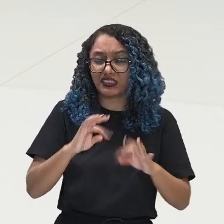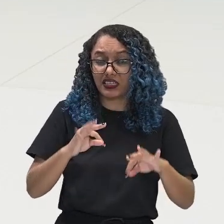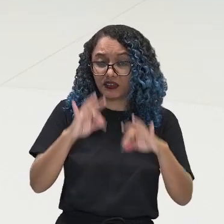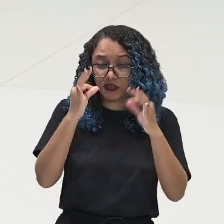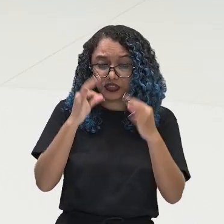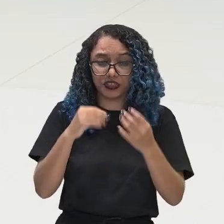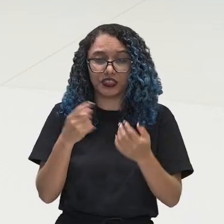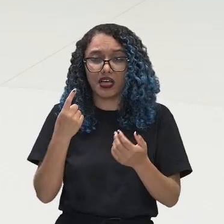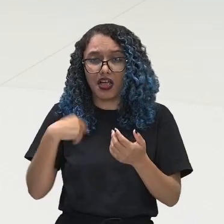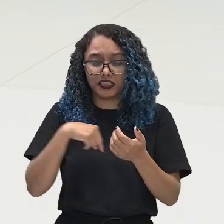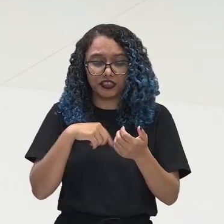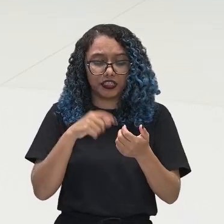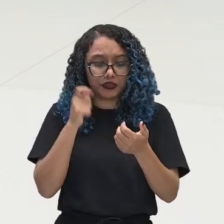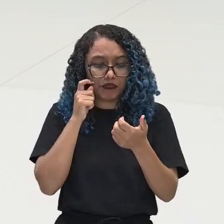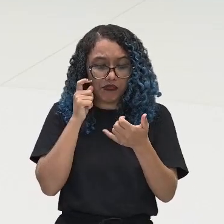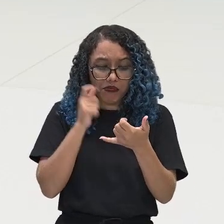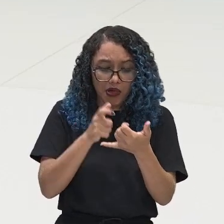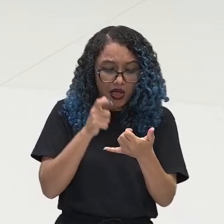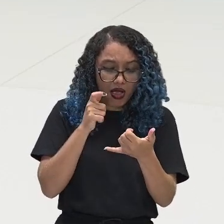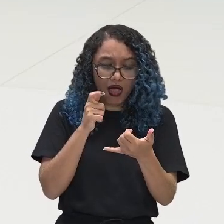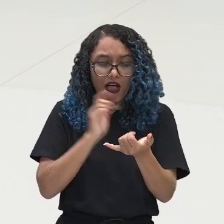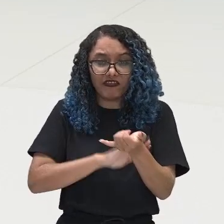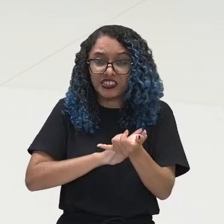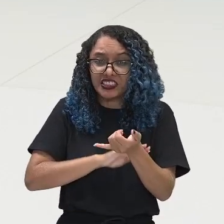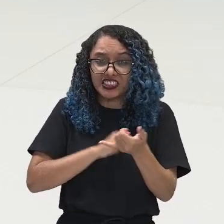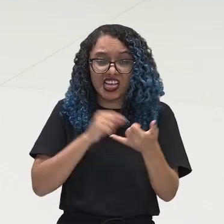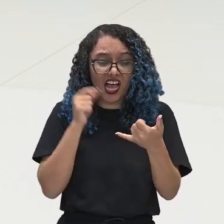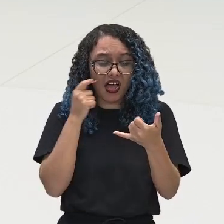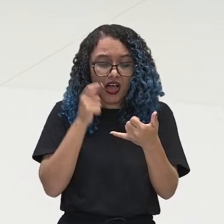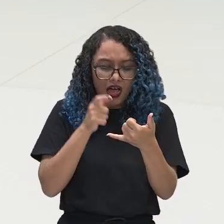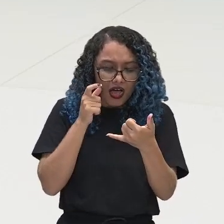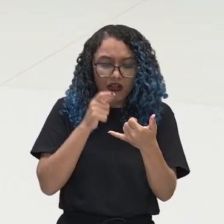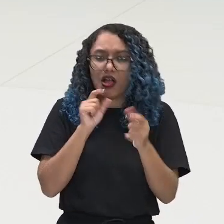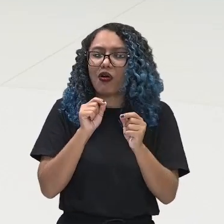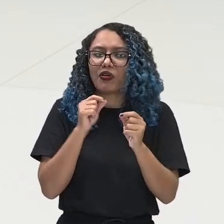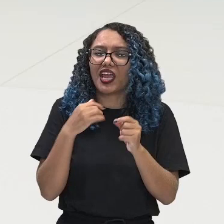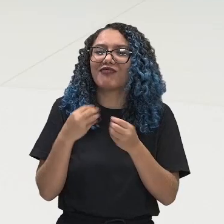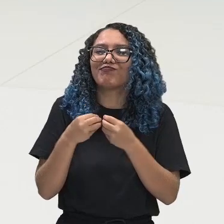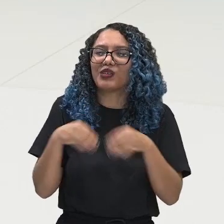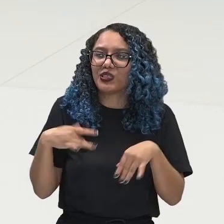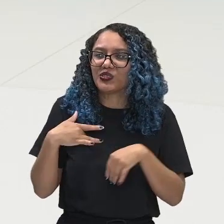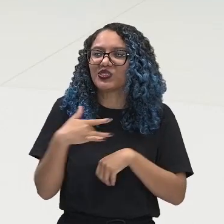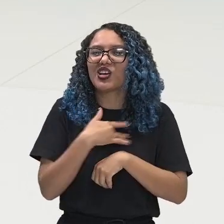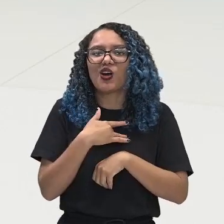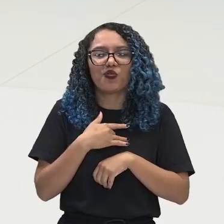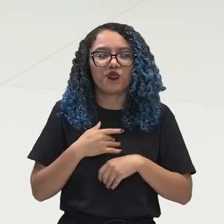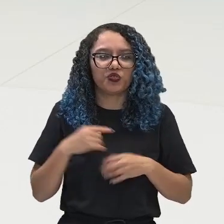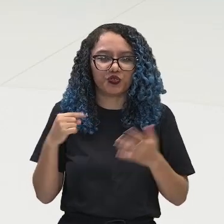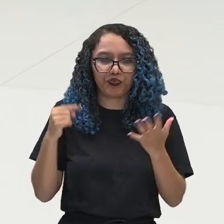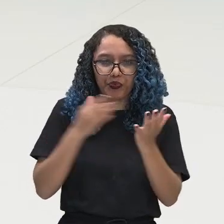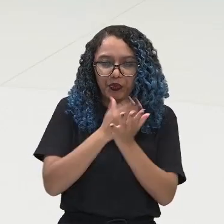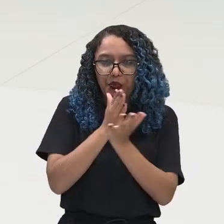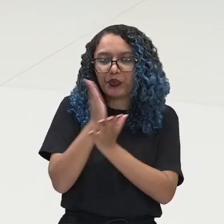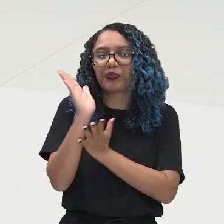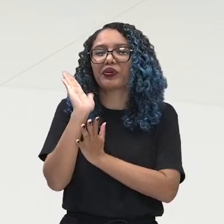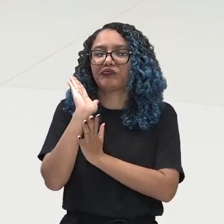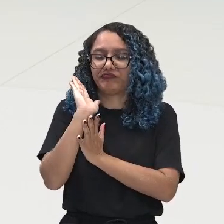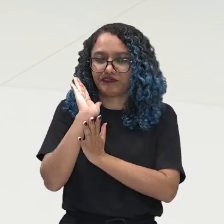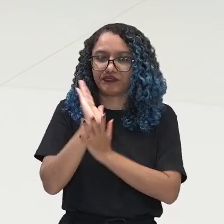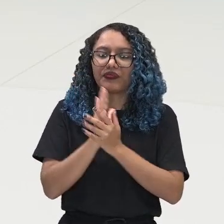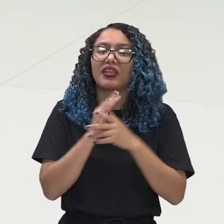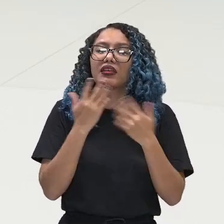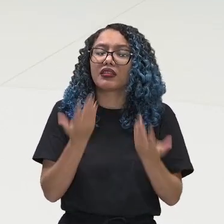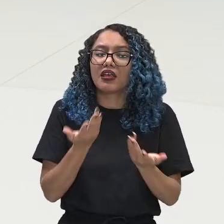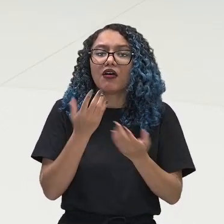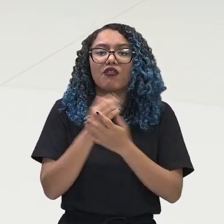tão vidrado no celular que estava ali prejudicando a nossa saúde como um todo. Então, eu vou escolher algum tema aí que está presente